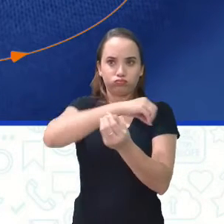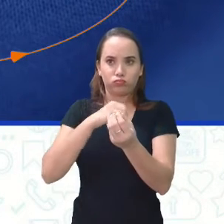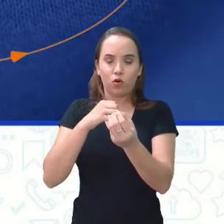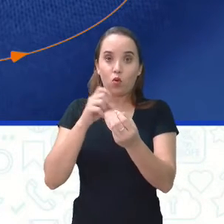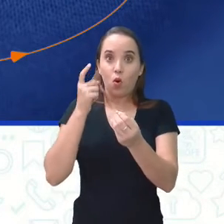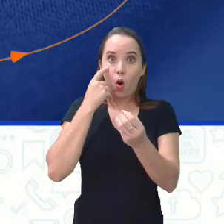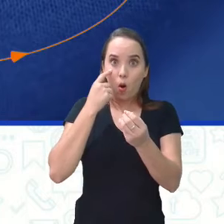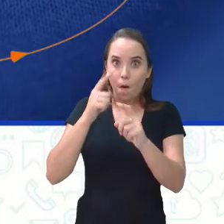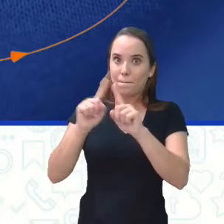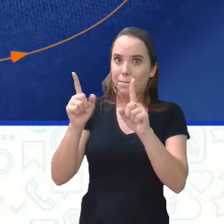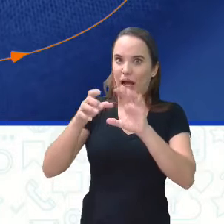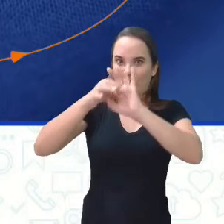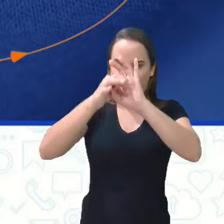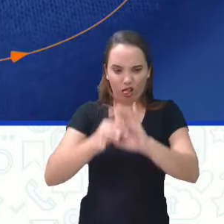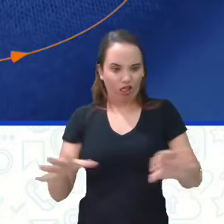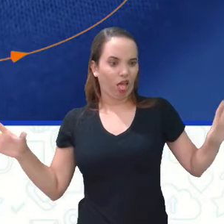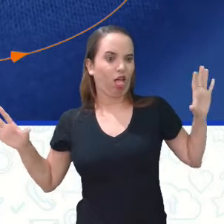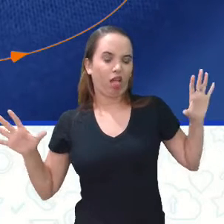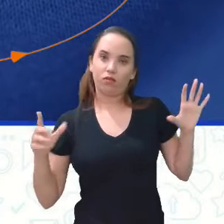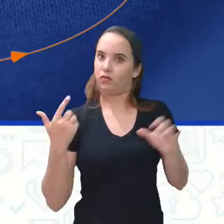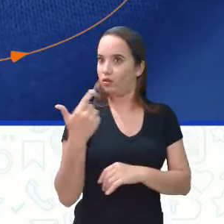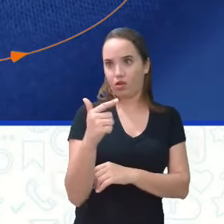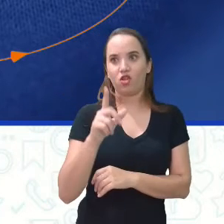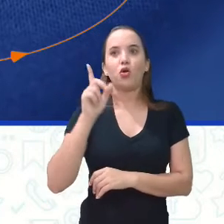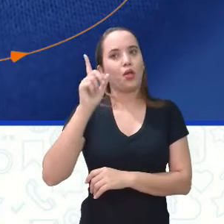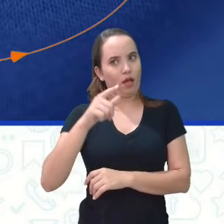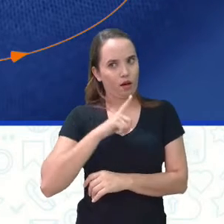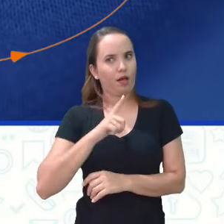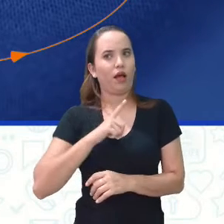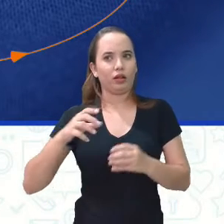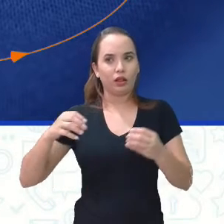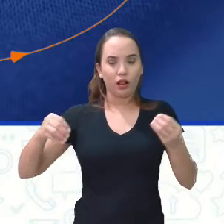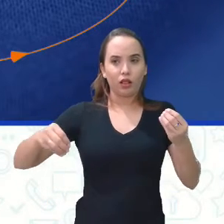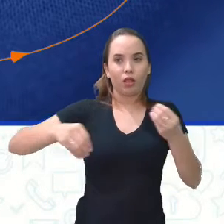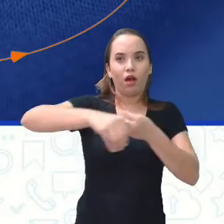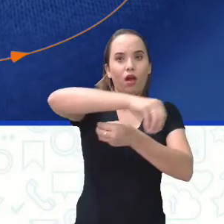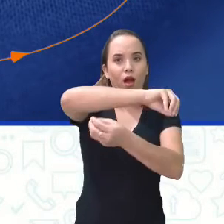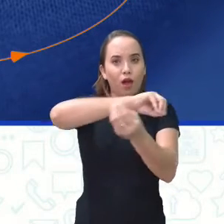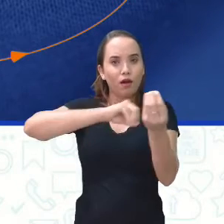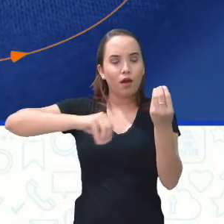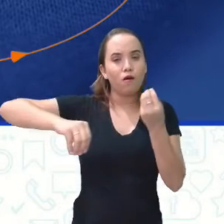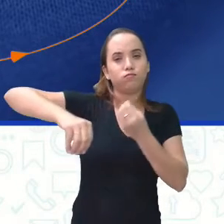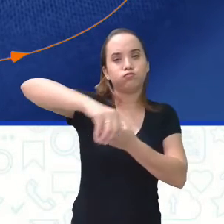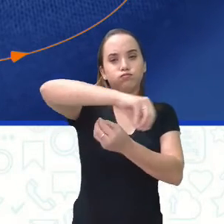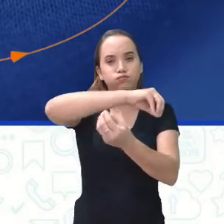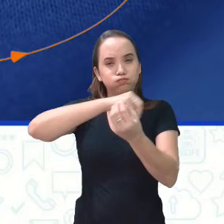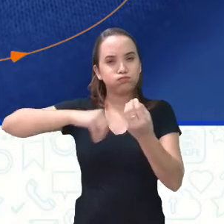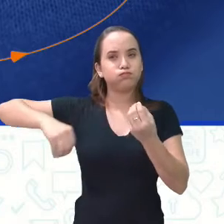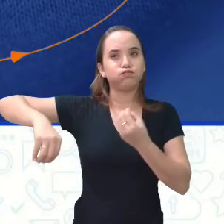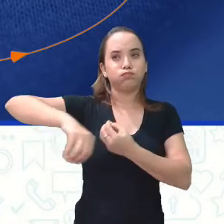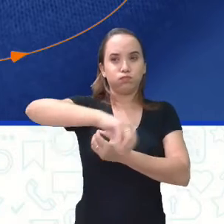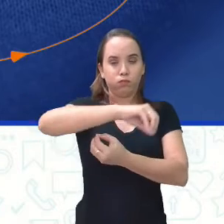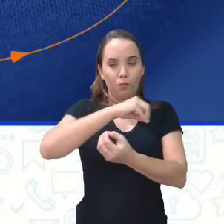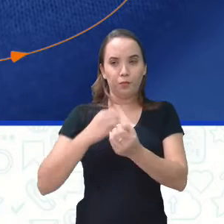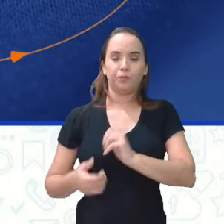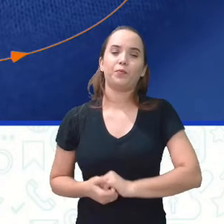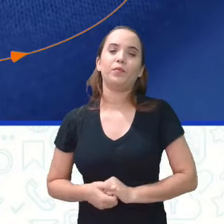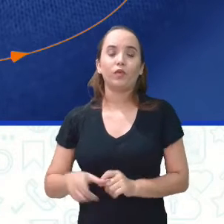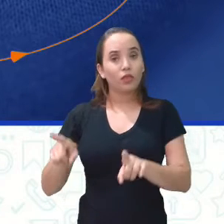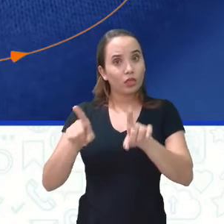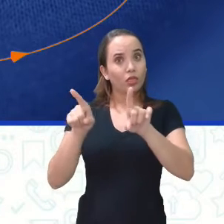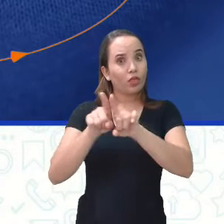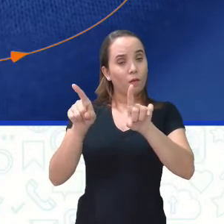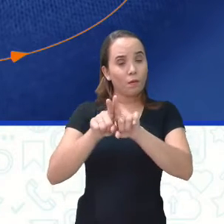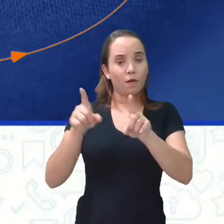ela não é circular. Ela tem nas extremidades, né, um pouco mais afastada. E aí a gente